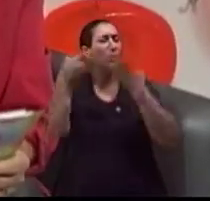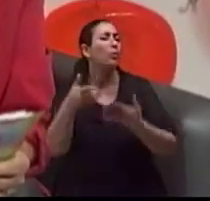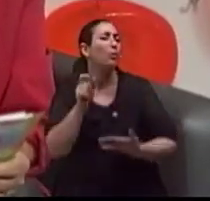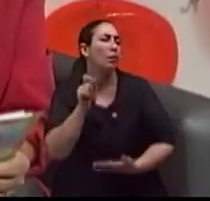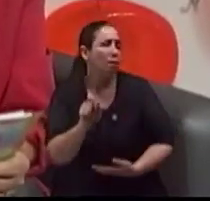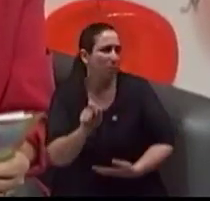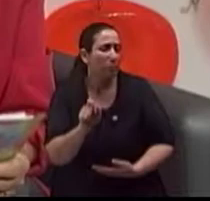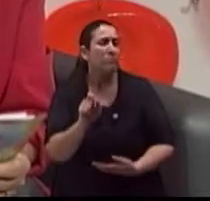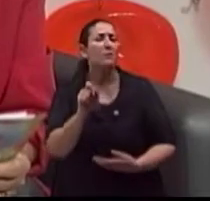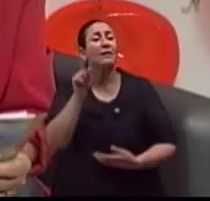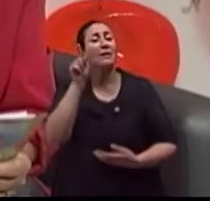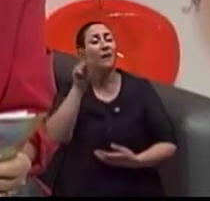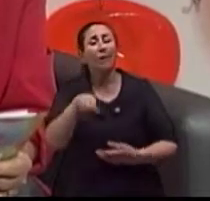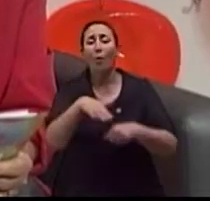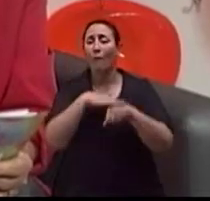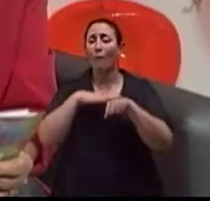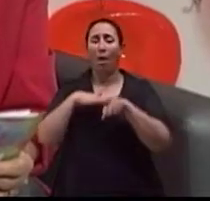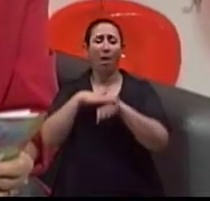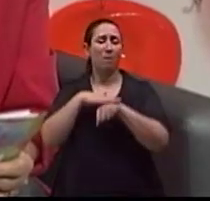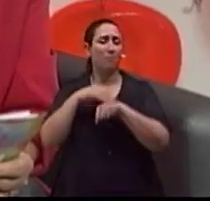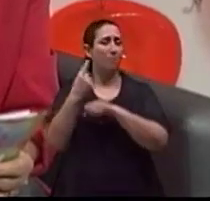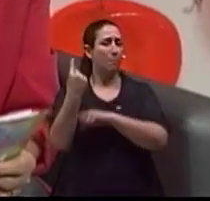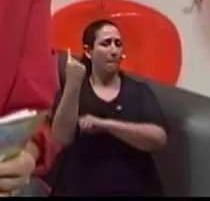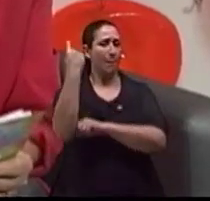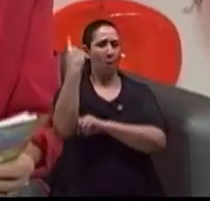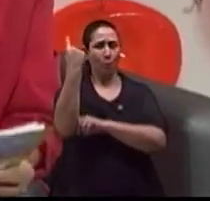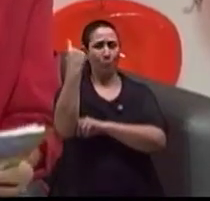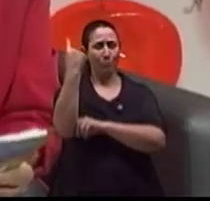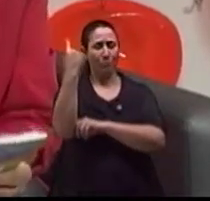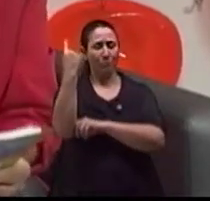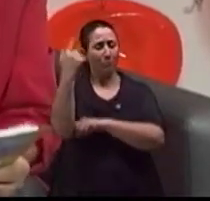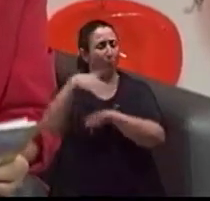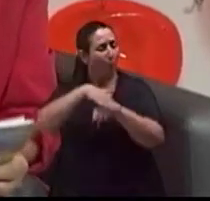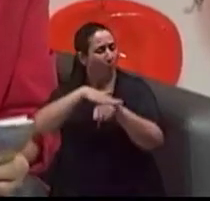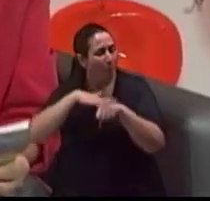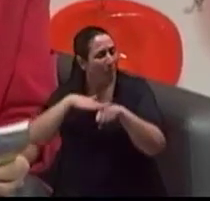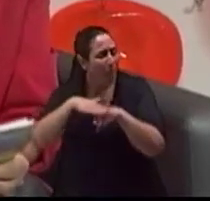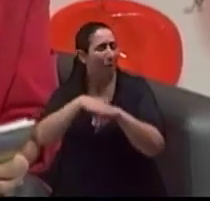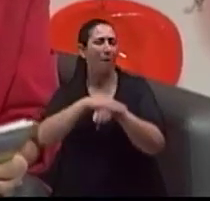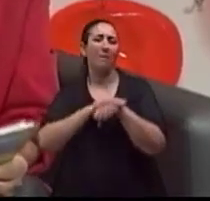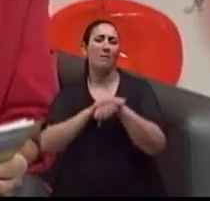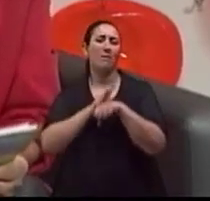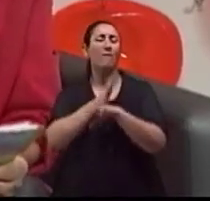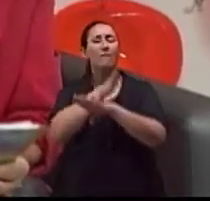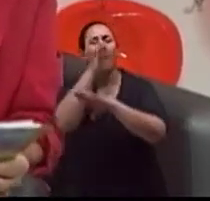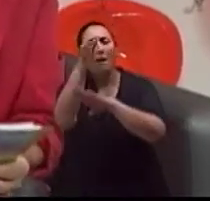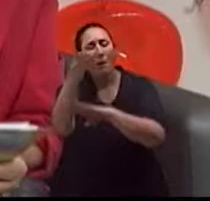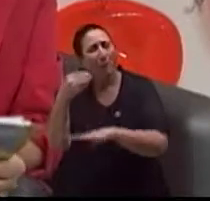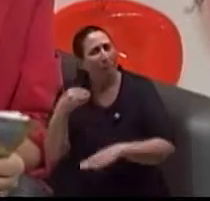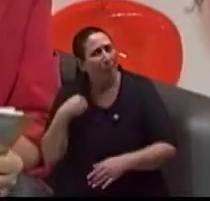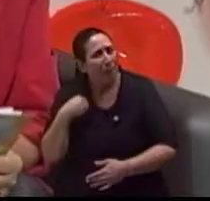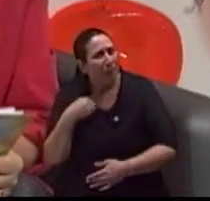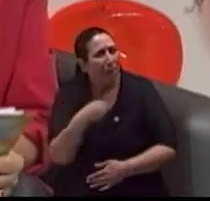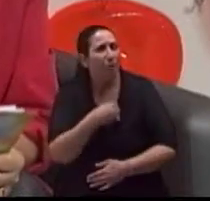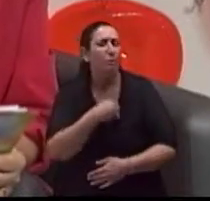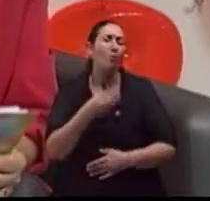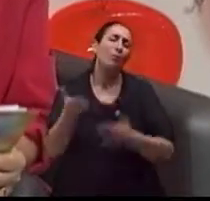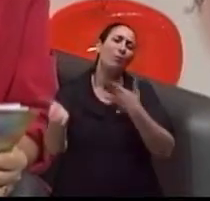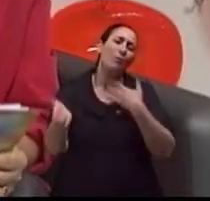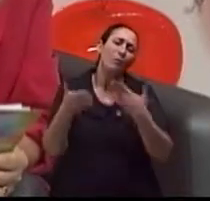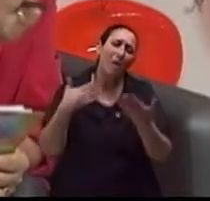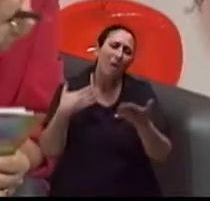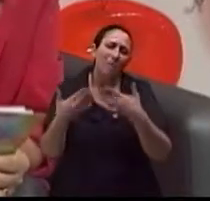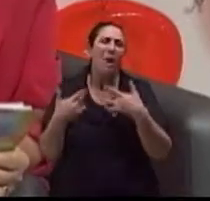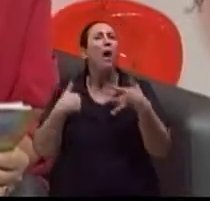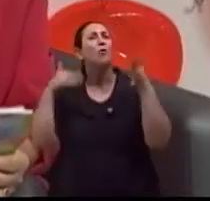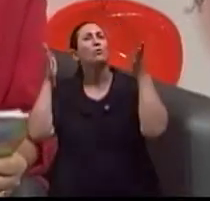a conversa é o primeiro passo vai lá conversar com o médico né eu tenho eu tenho uns amigos que muitas vezes